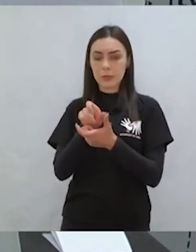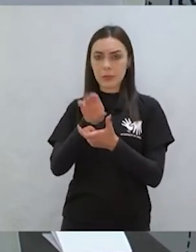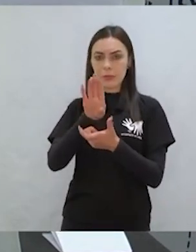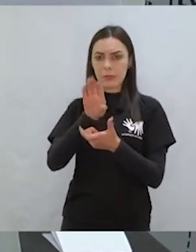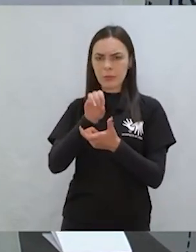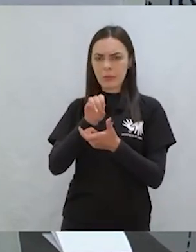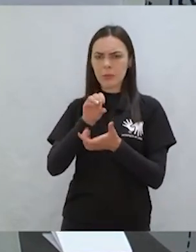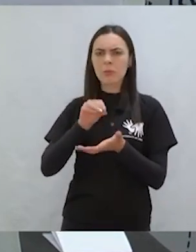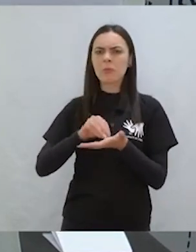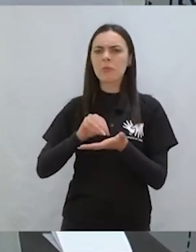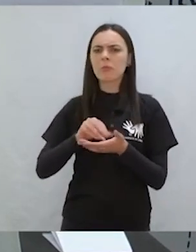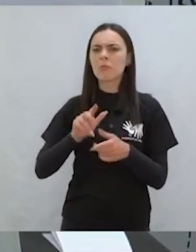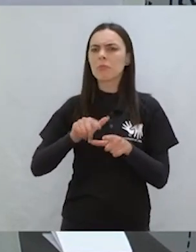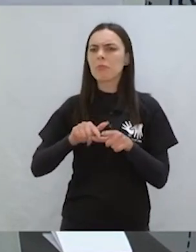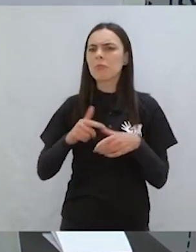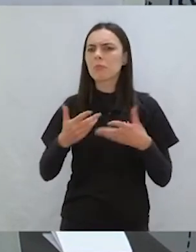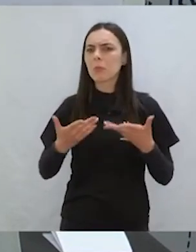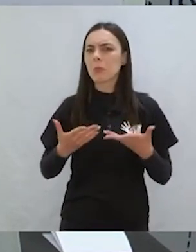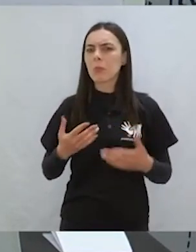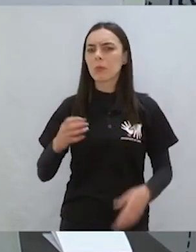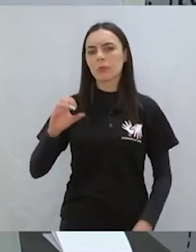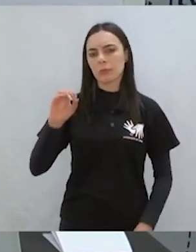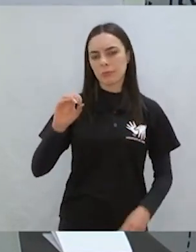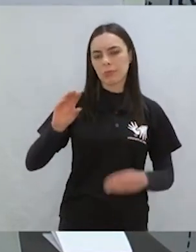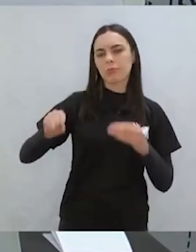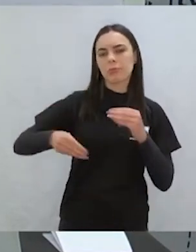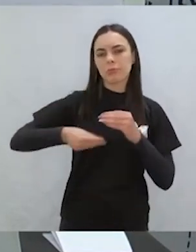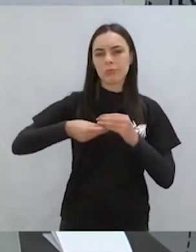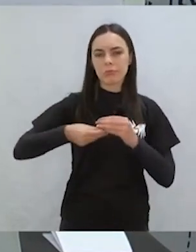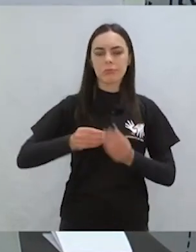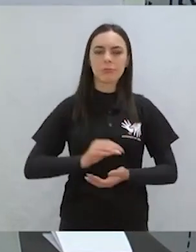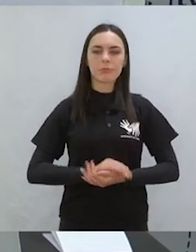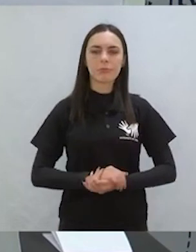sílaba bo, eu preciso da letra O.